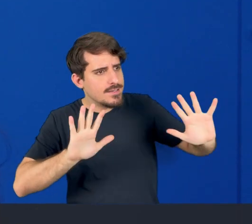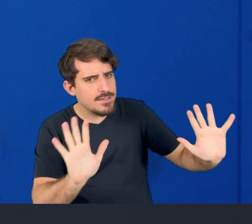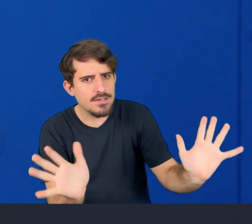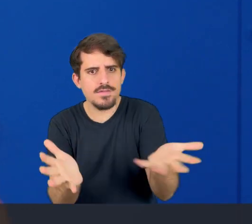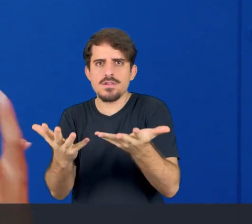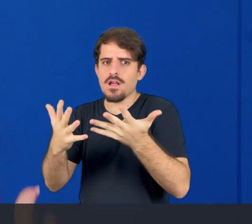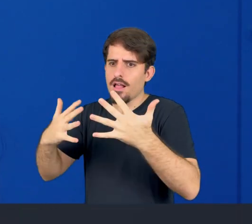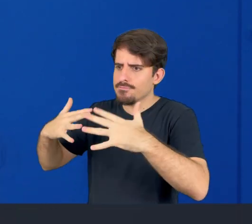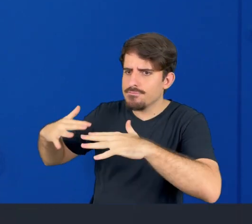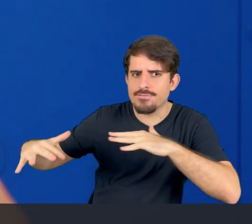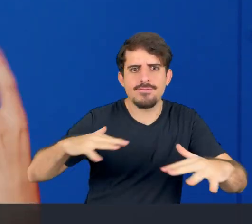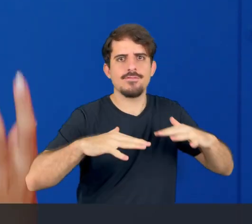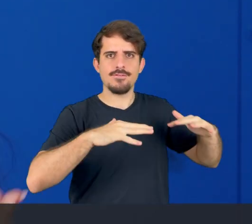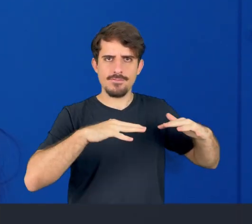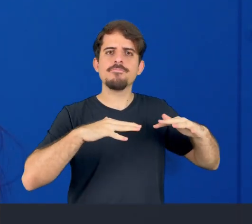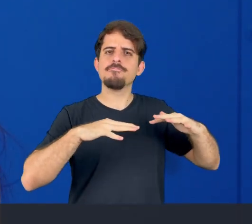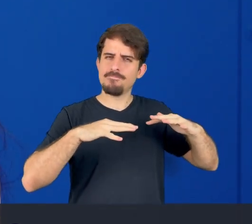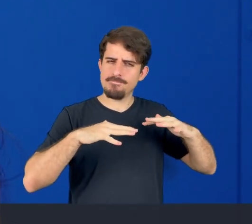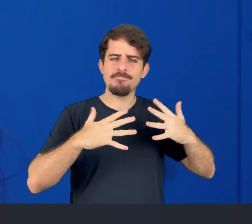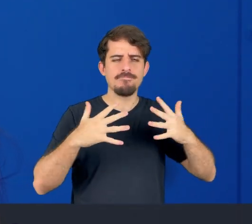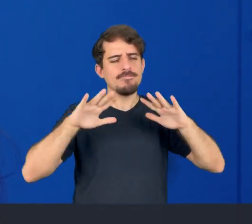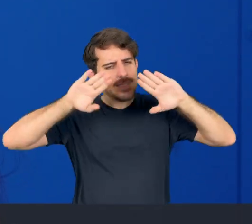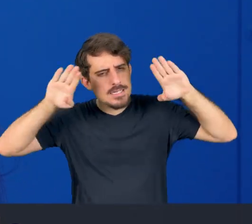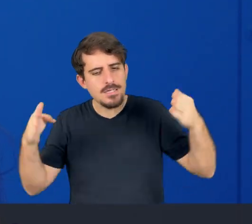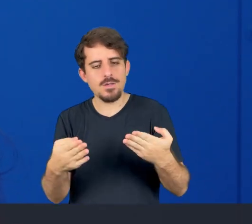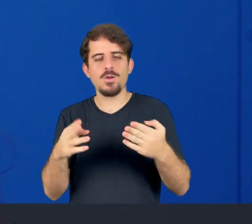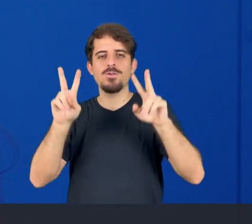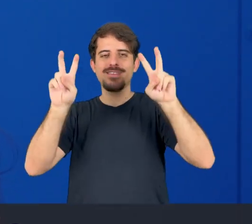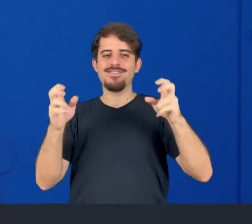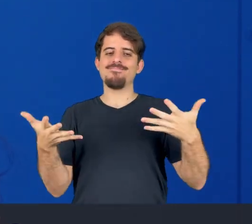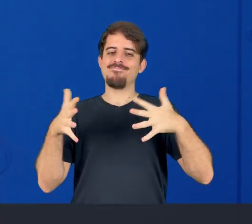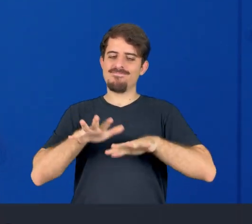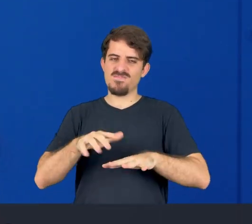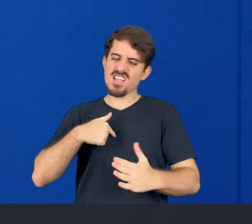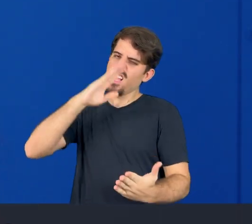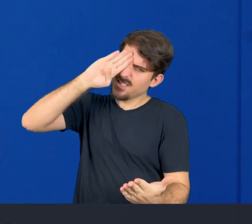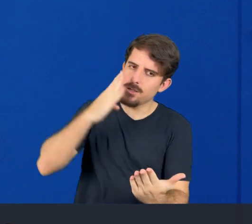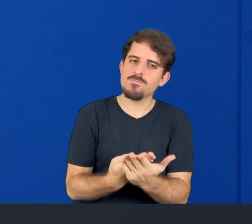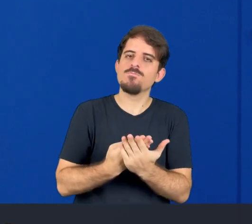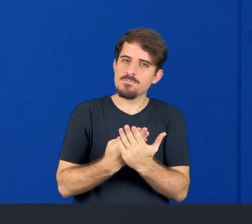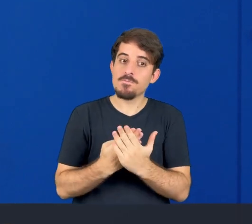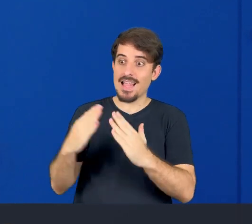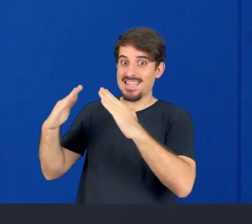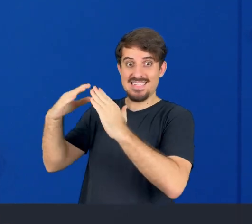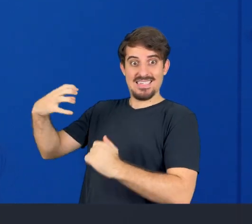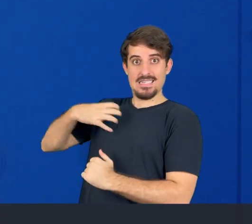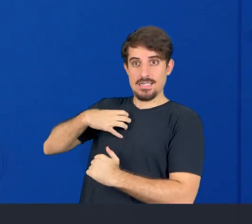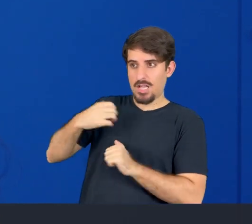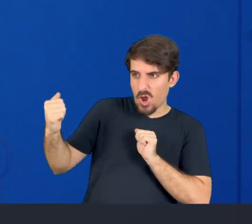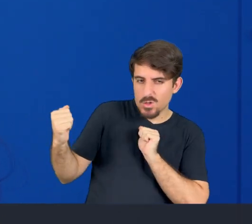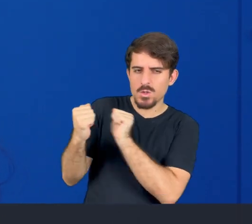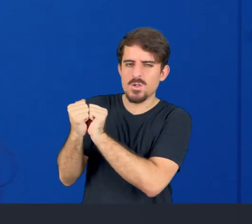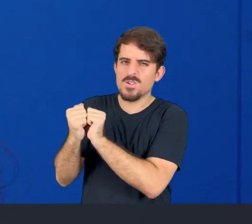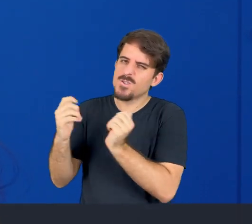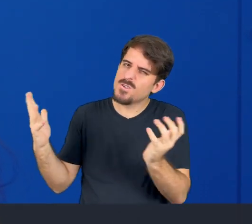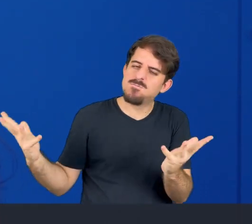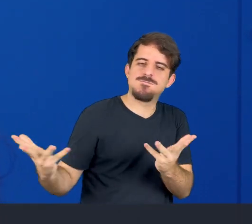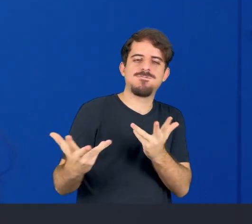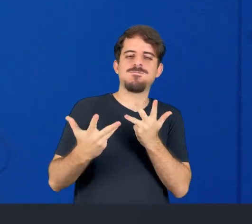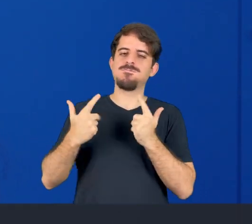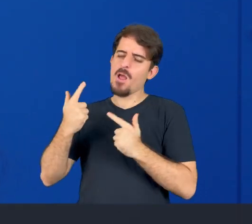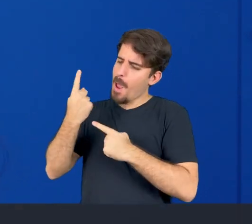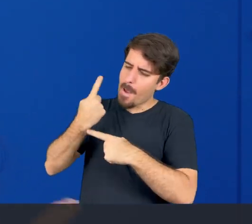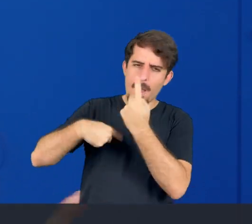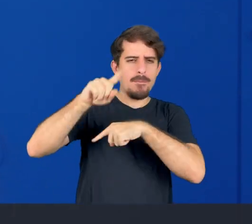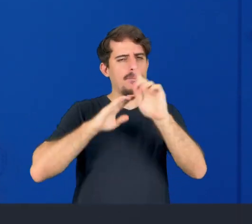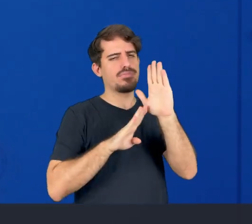educar, incentivar, estimular ações, né, voltadas para a inclusão. E eu acredito que junto com a Casas Bahia nós